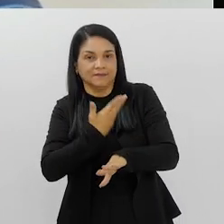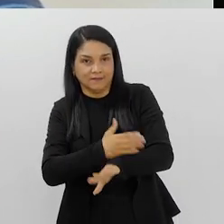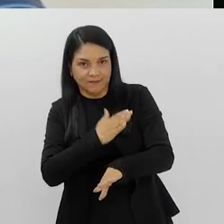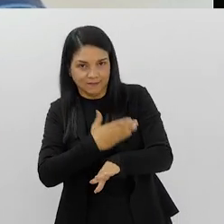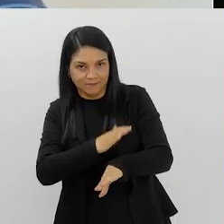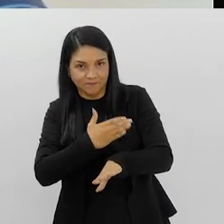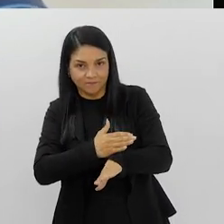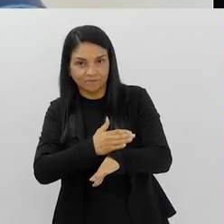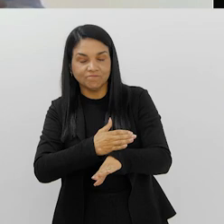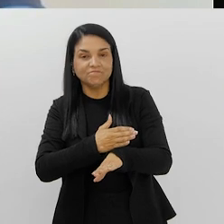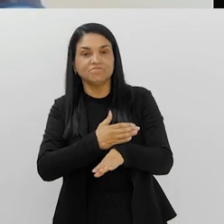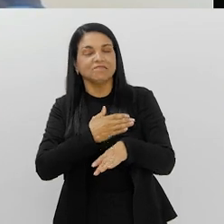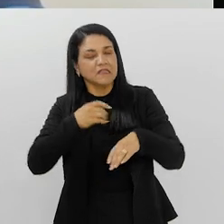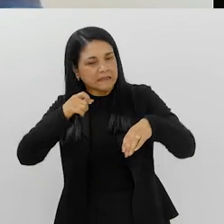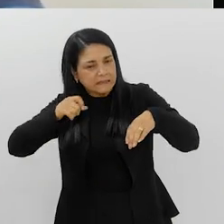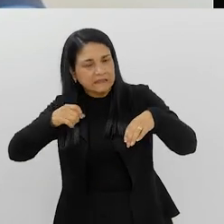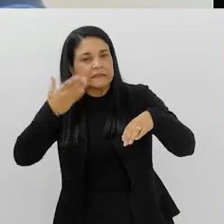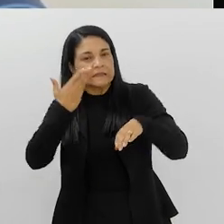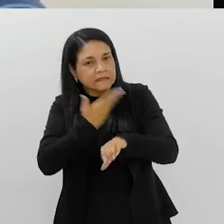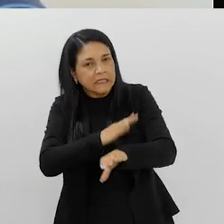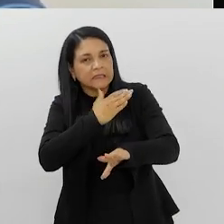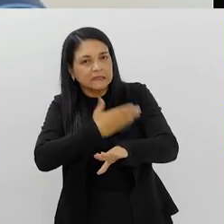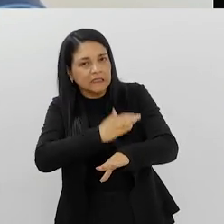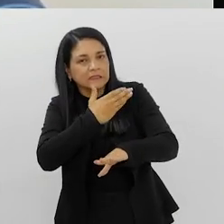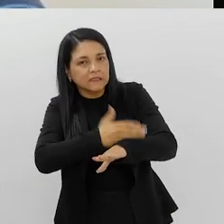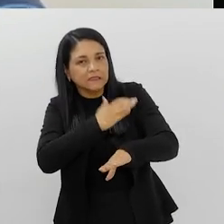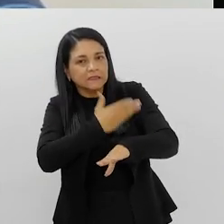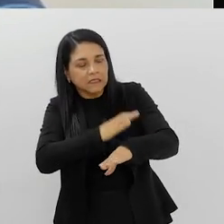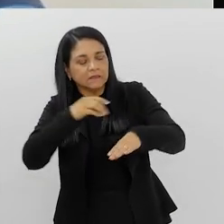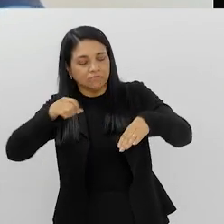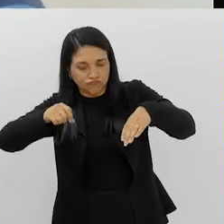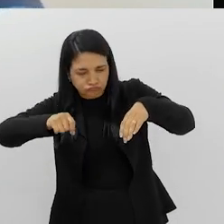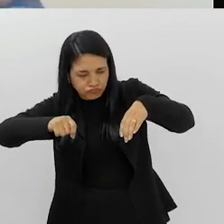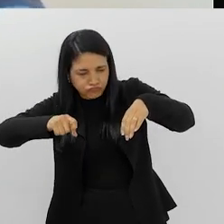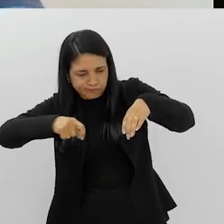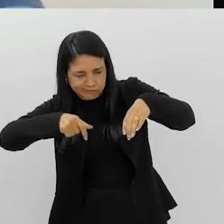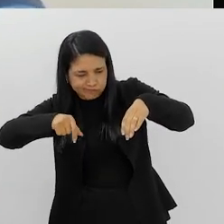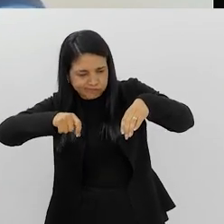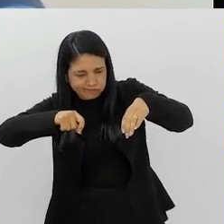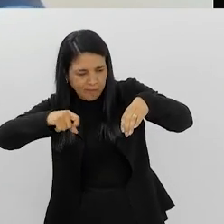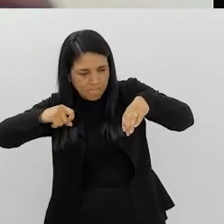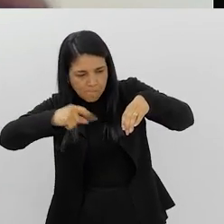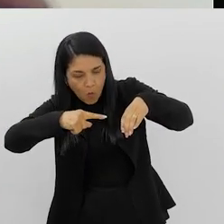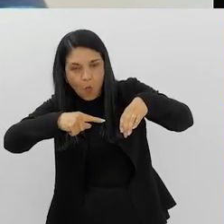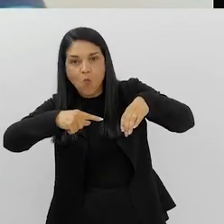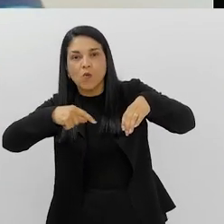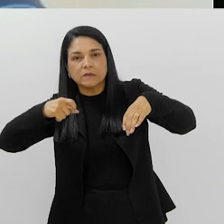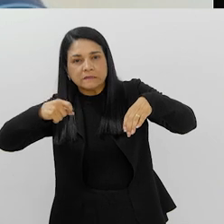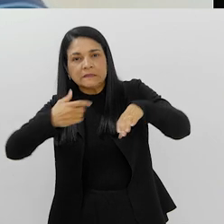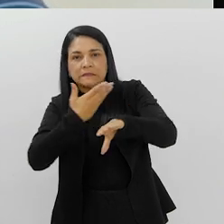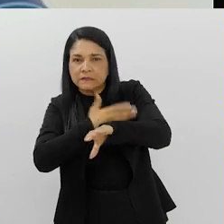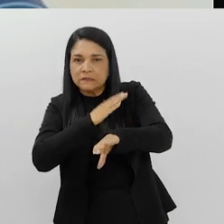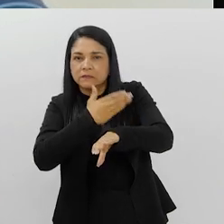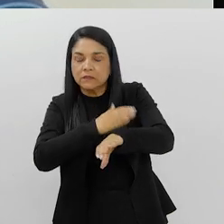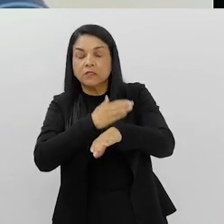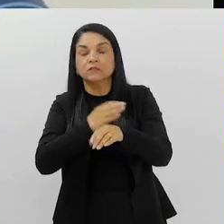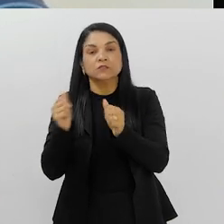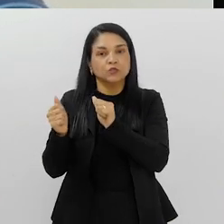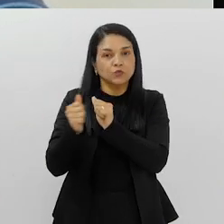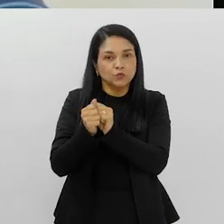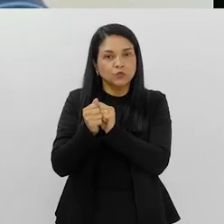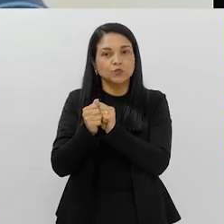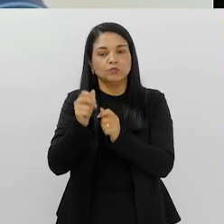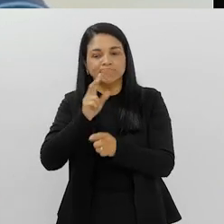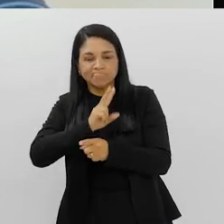treinar. E, né, e foi afunilando, né, foi afunilando a competição, a gente, pô, eles foram treinando ainda mais, sempre, né, com a supervisão sempre do